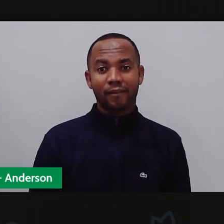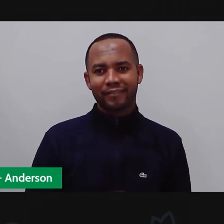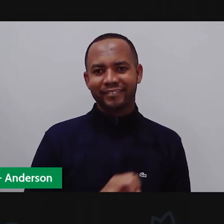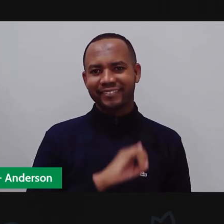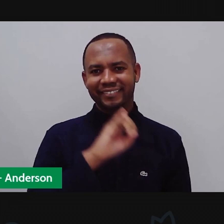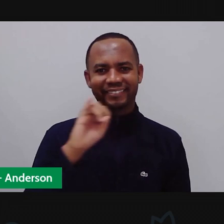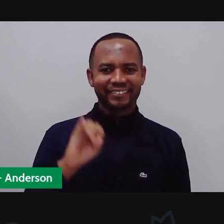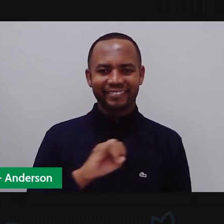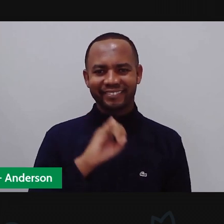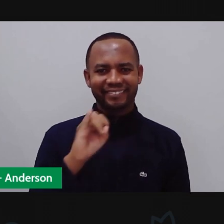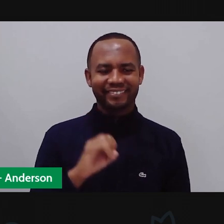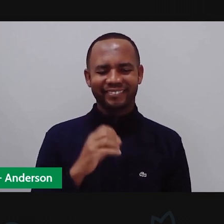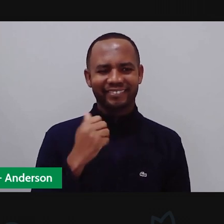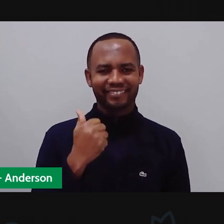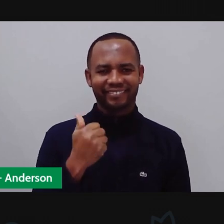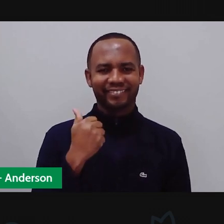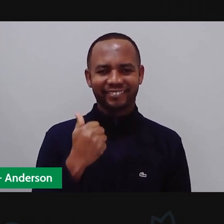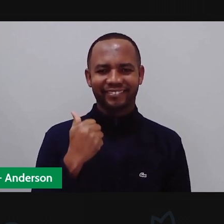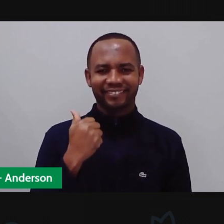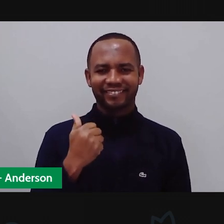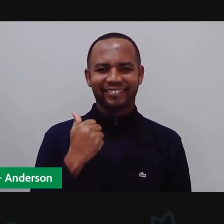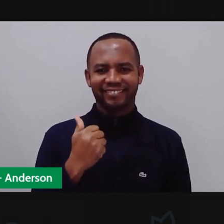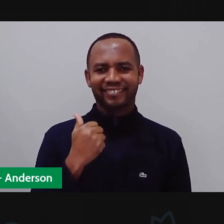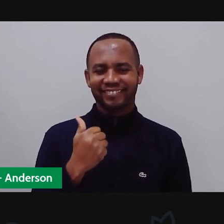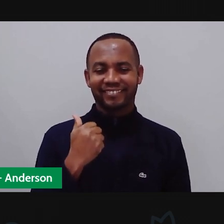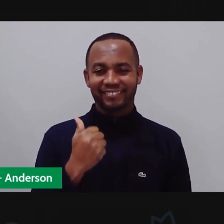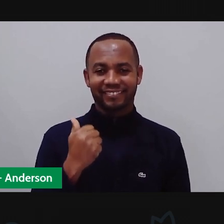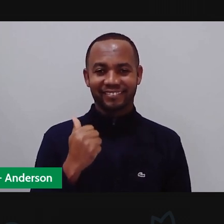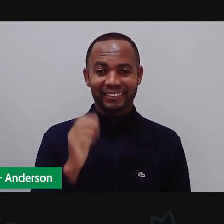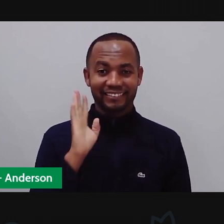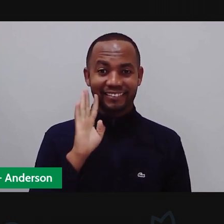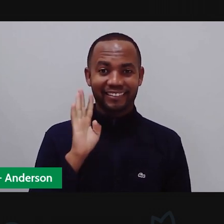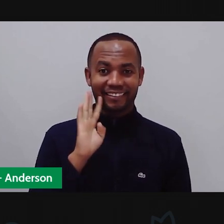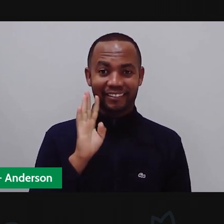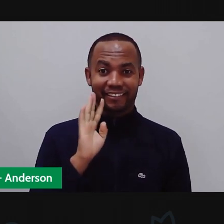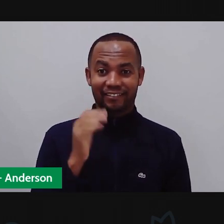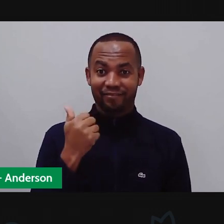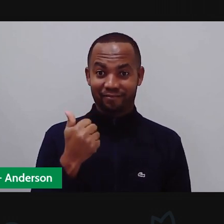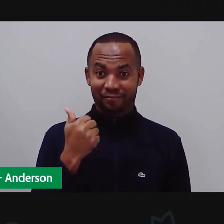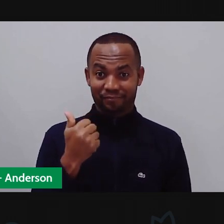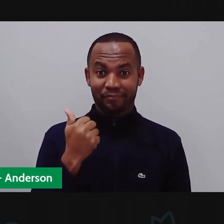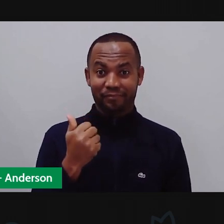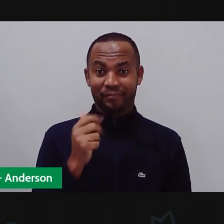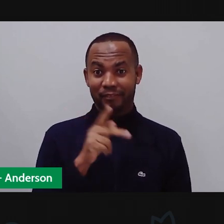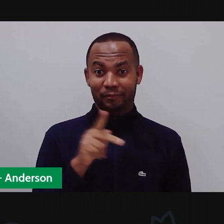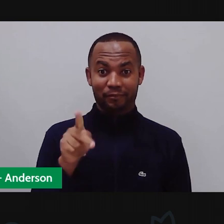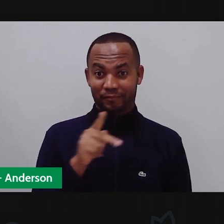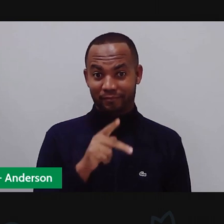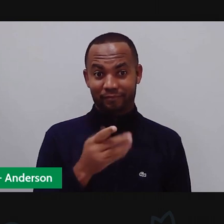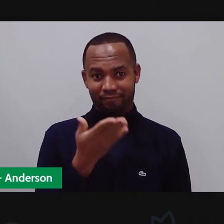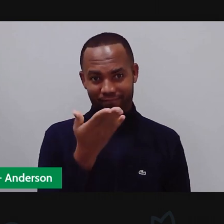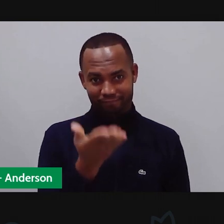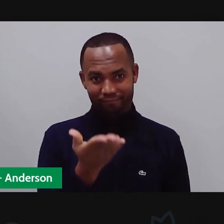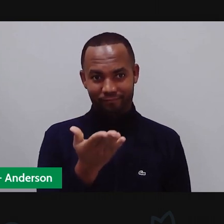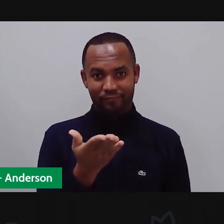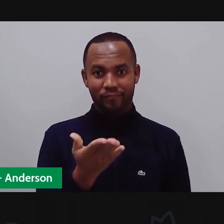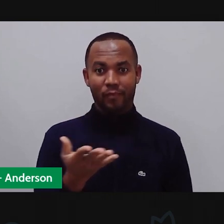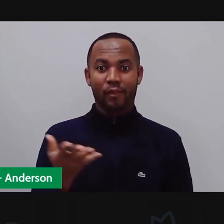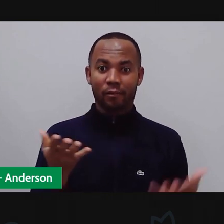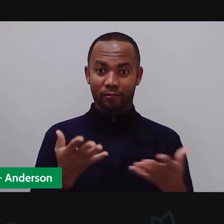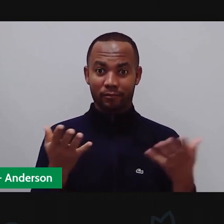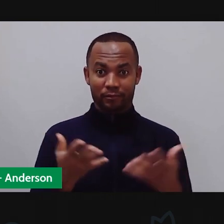o Olá amores tudo bem com vocês né Ah pois espero que esteja aí tudo